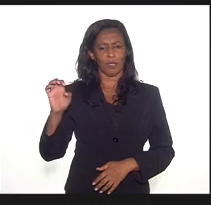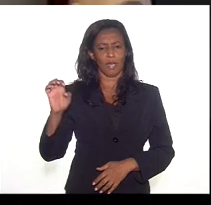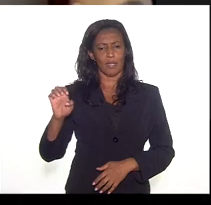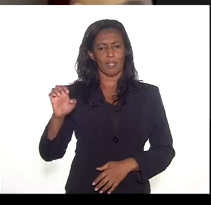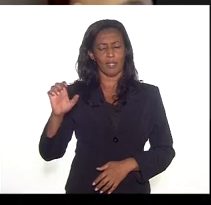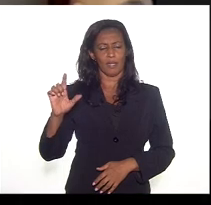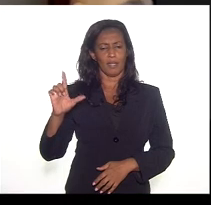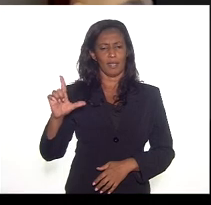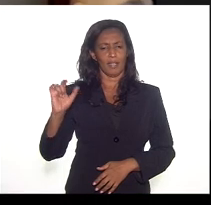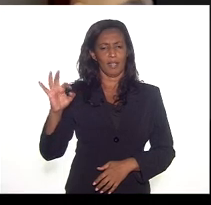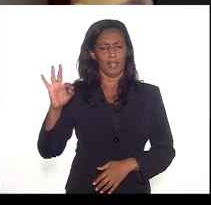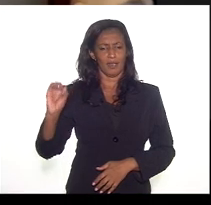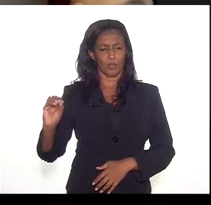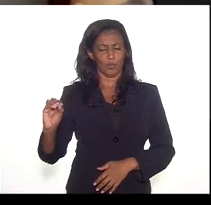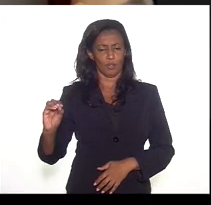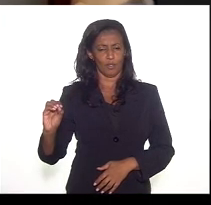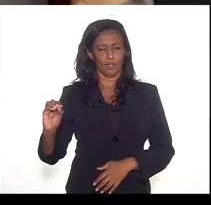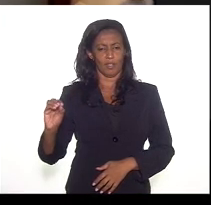Deputada Zeidan.